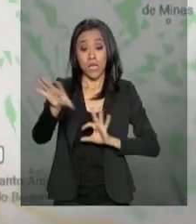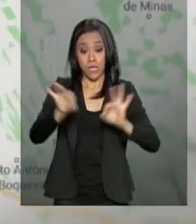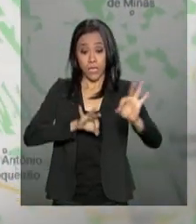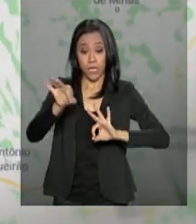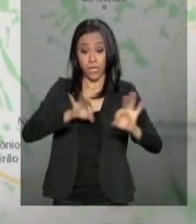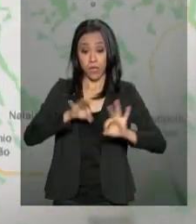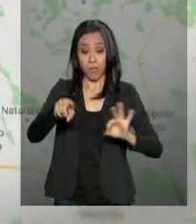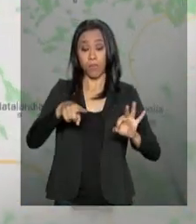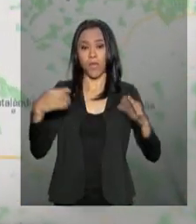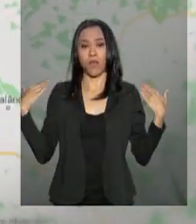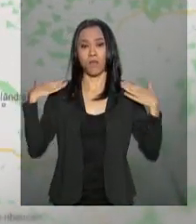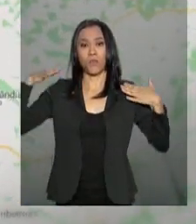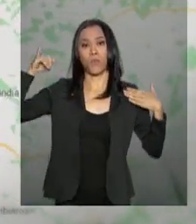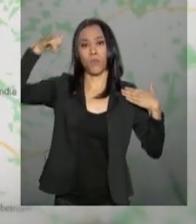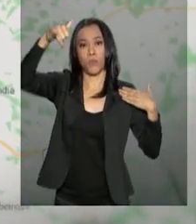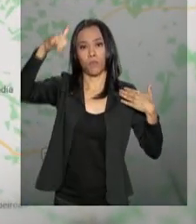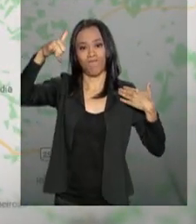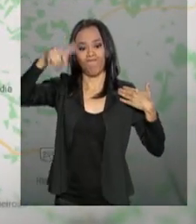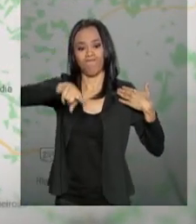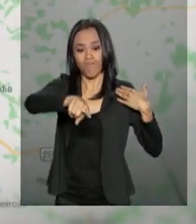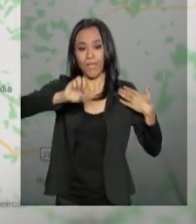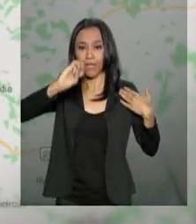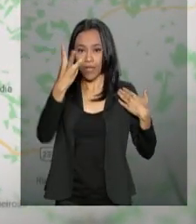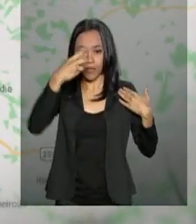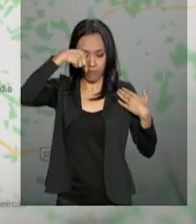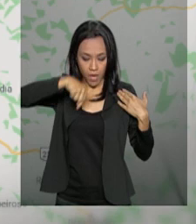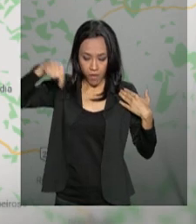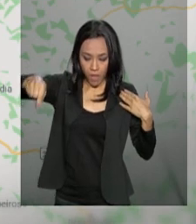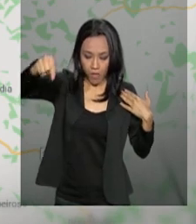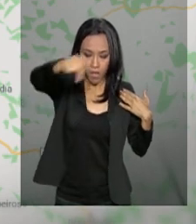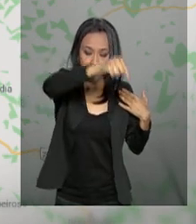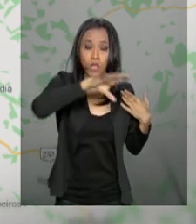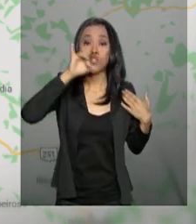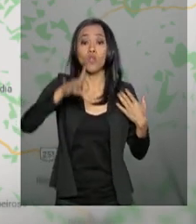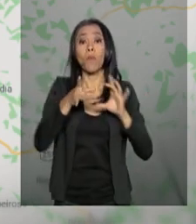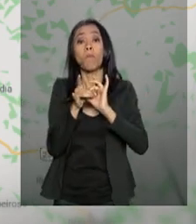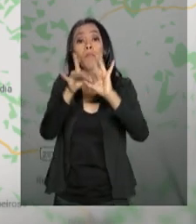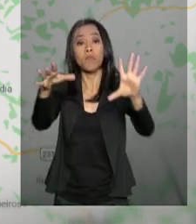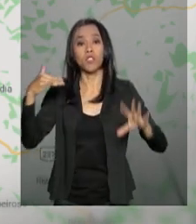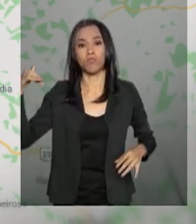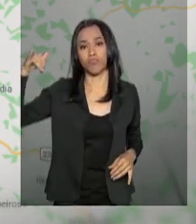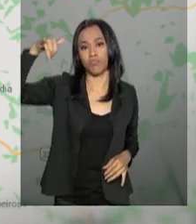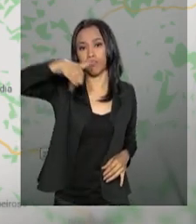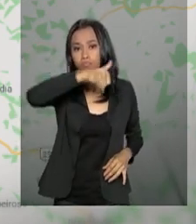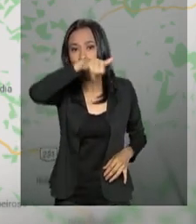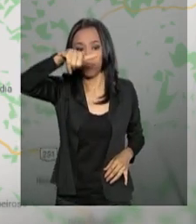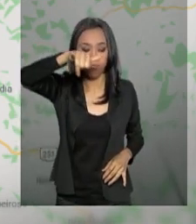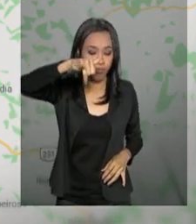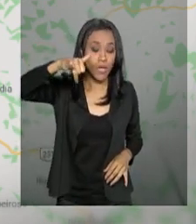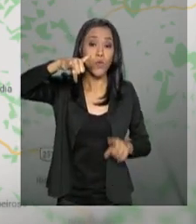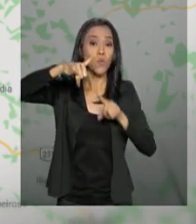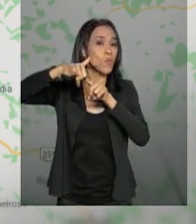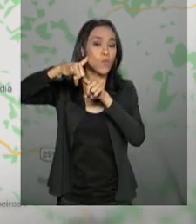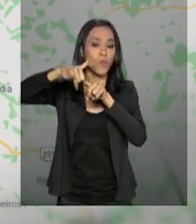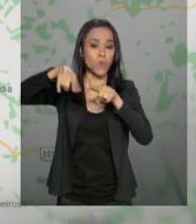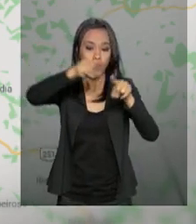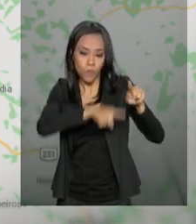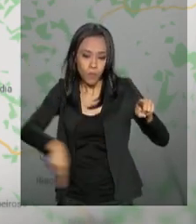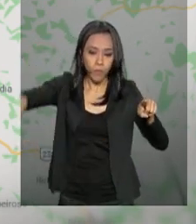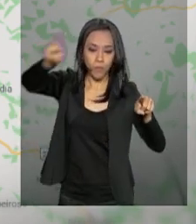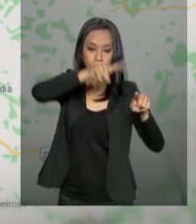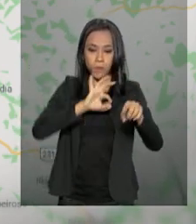compreende três áreas onde apenas aeronaves autorizadas poderão sobrevoar em um raio de 130